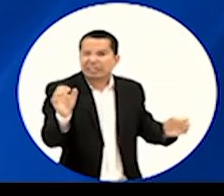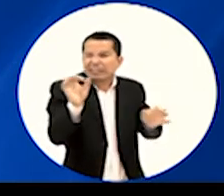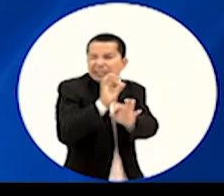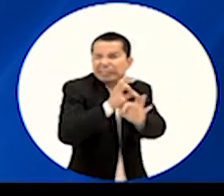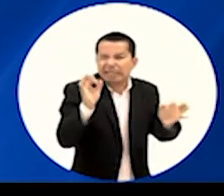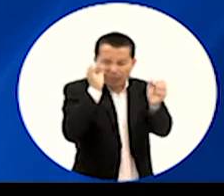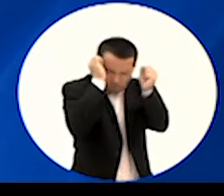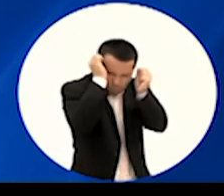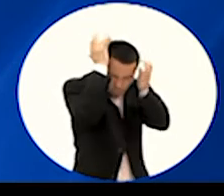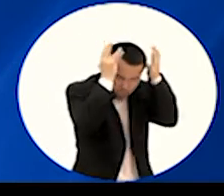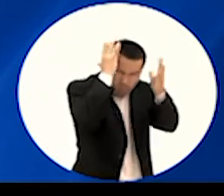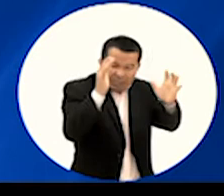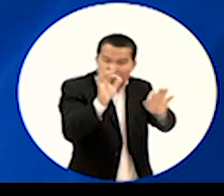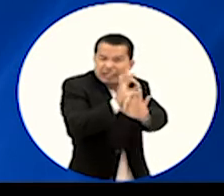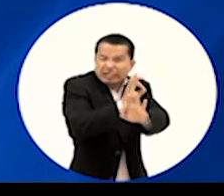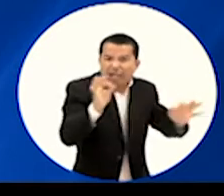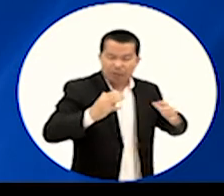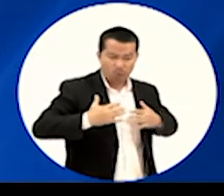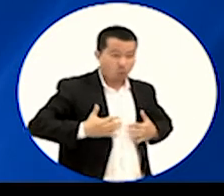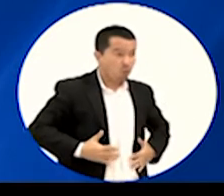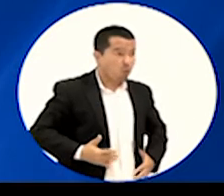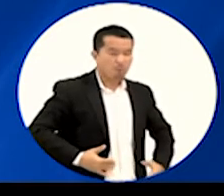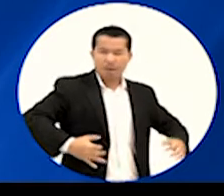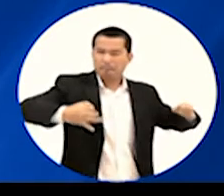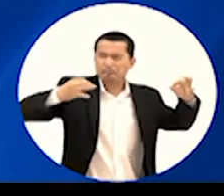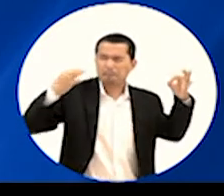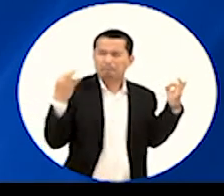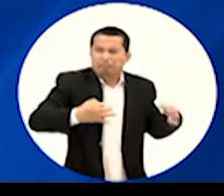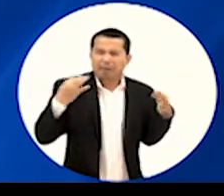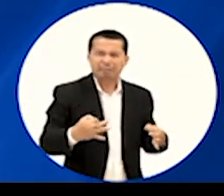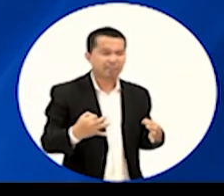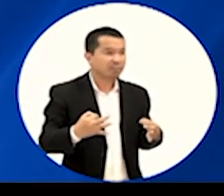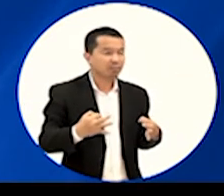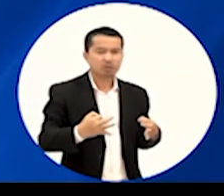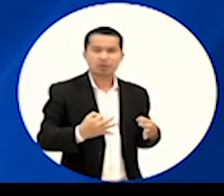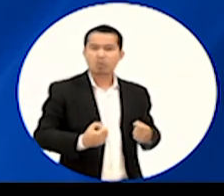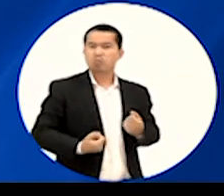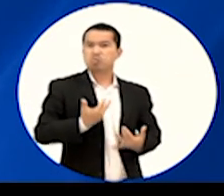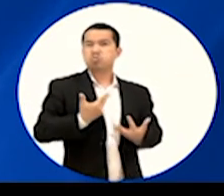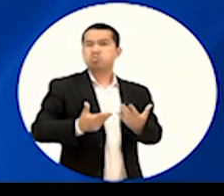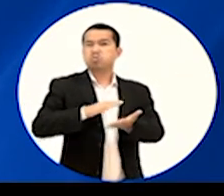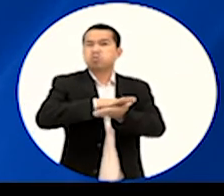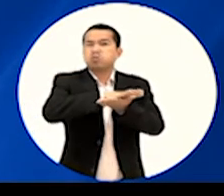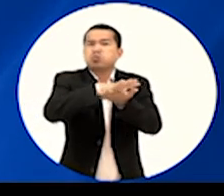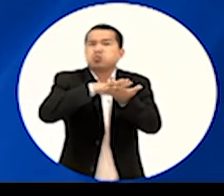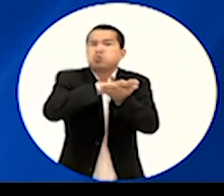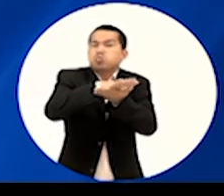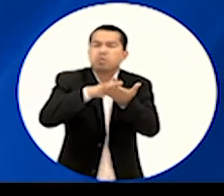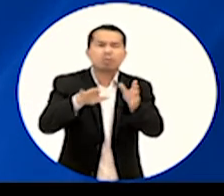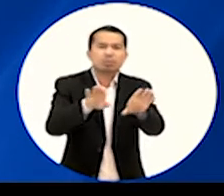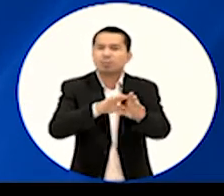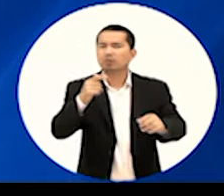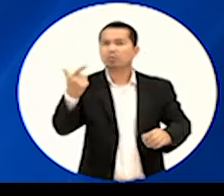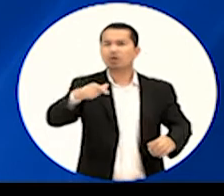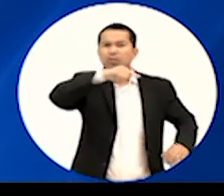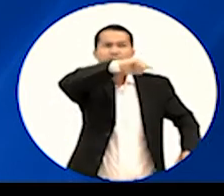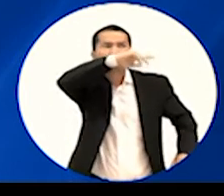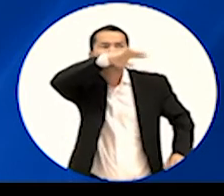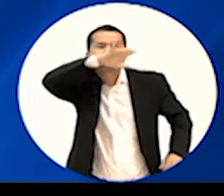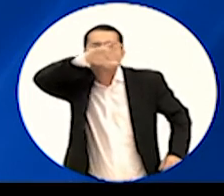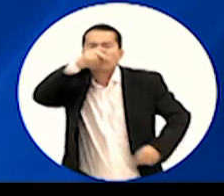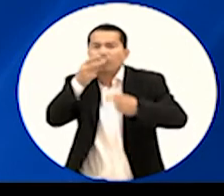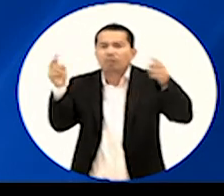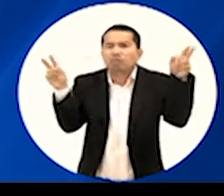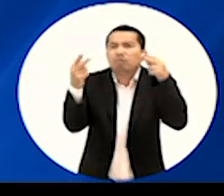chamuscado nenhum cabelo da sua cabeça, e as suas roupas não estavam queimadas, e eles não estavam com cheiro